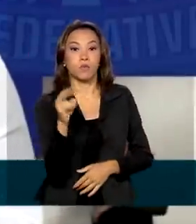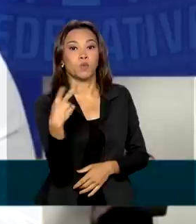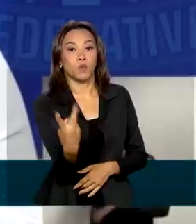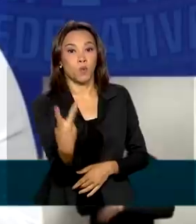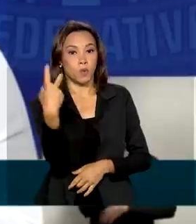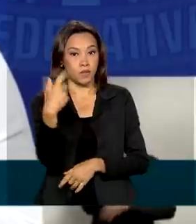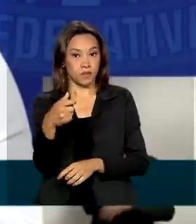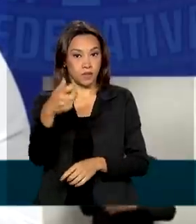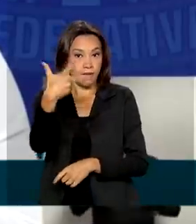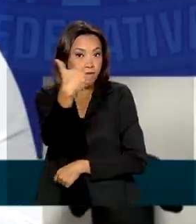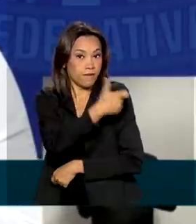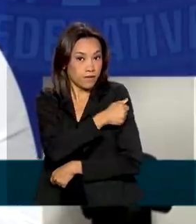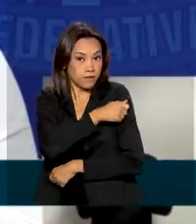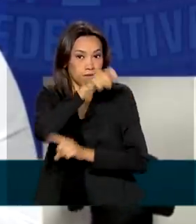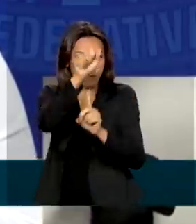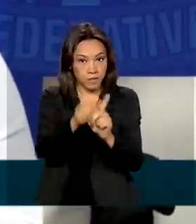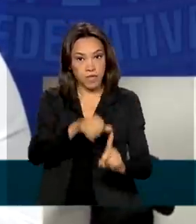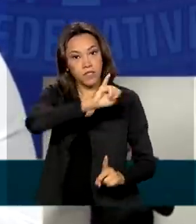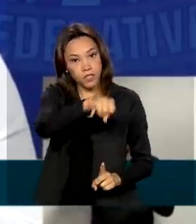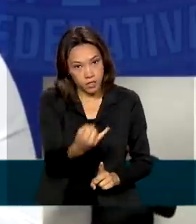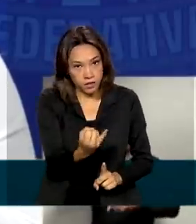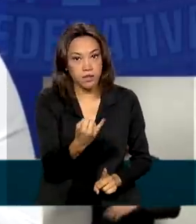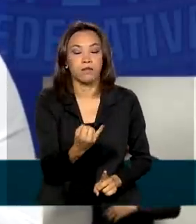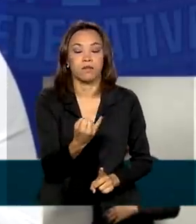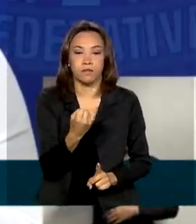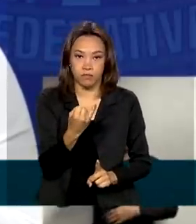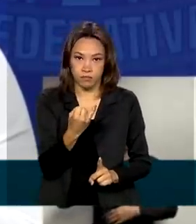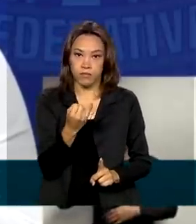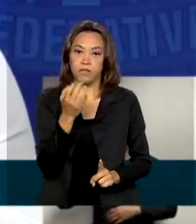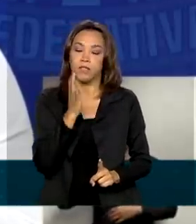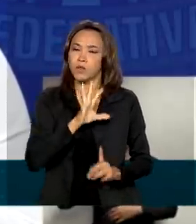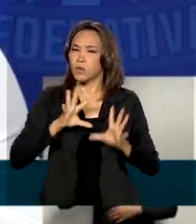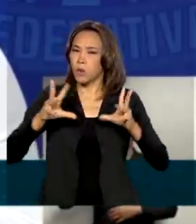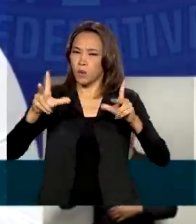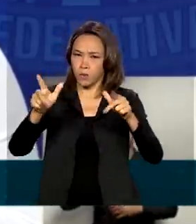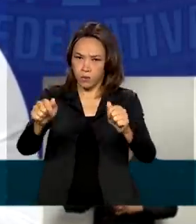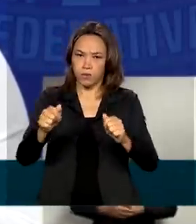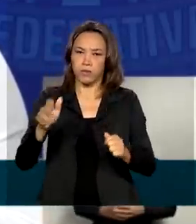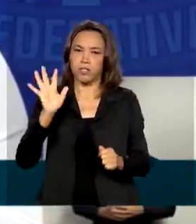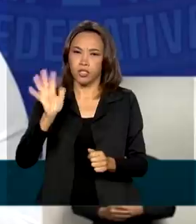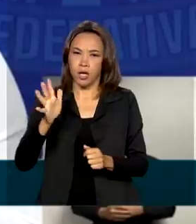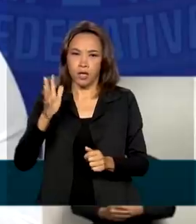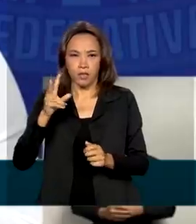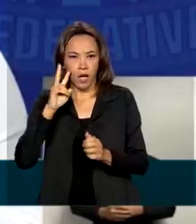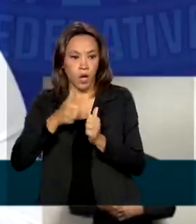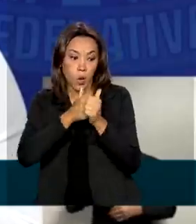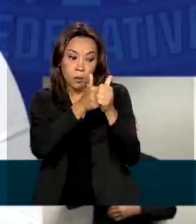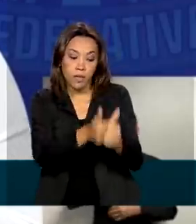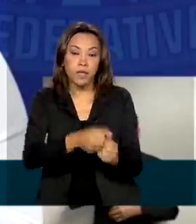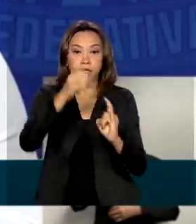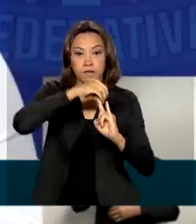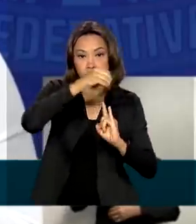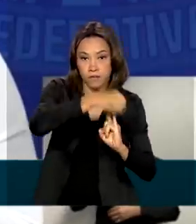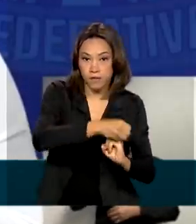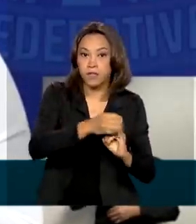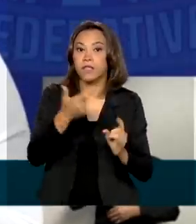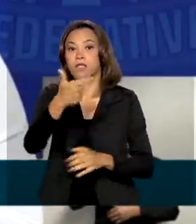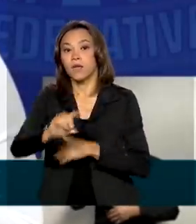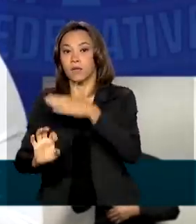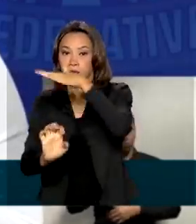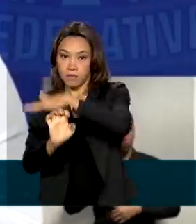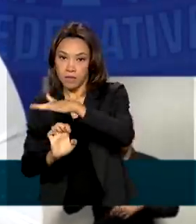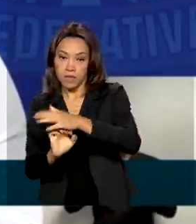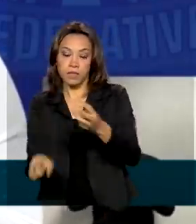muito promissoras estão liberadas todos acompanham a vacina da Fiocruz com as transgênica EA do